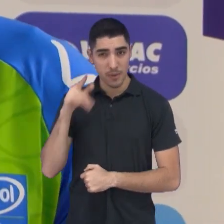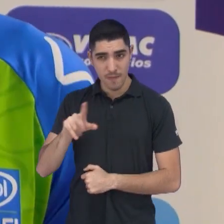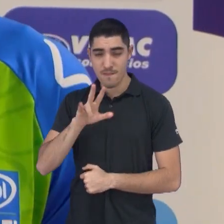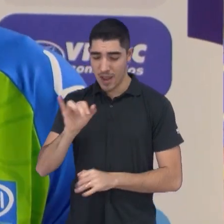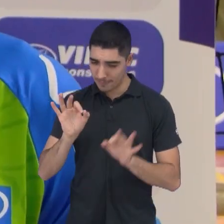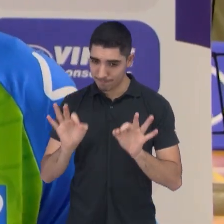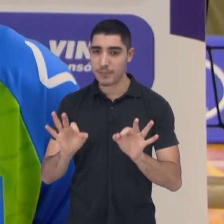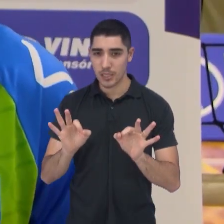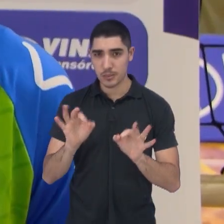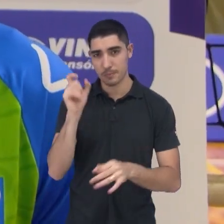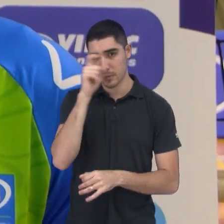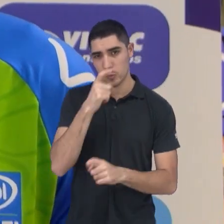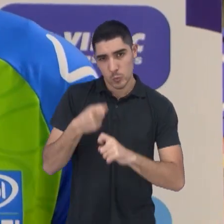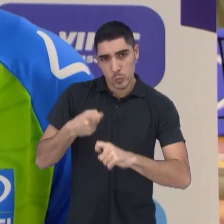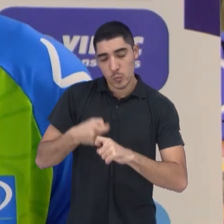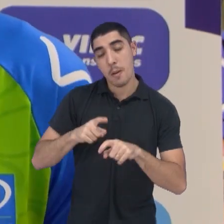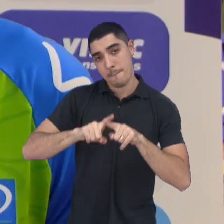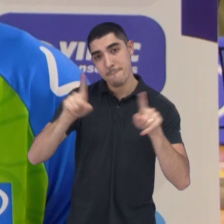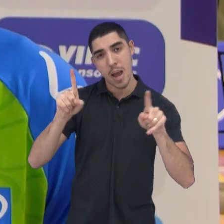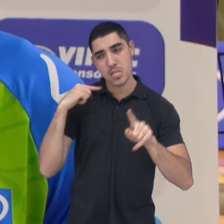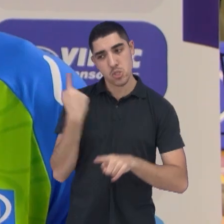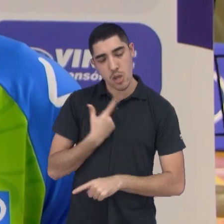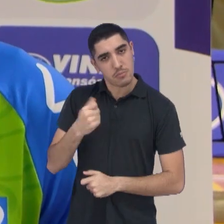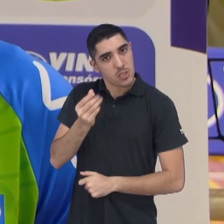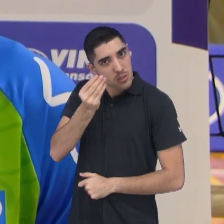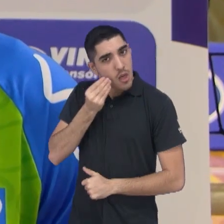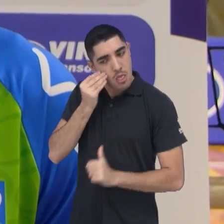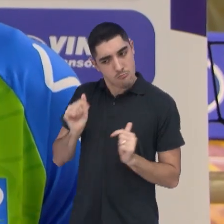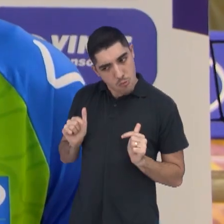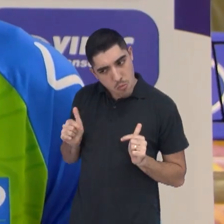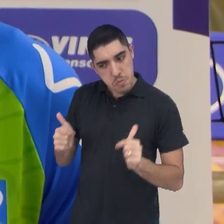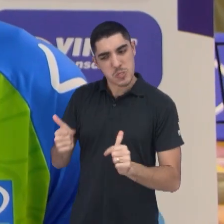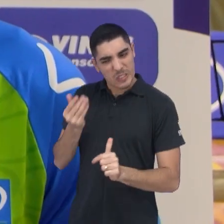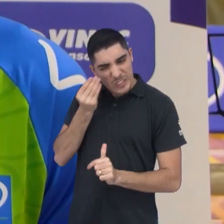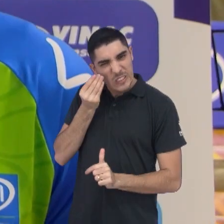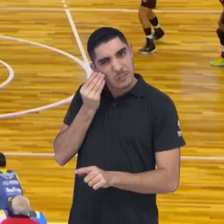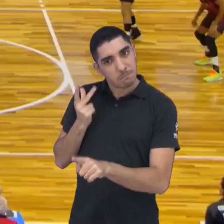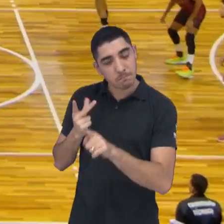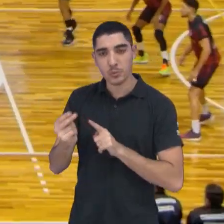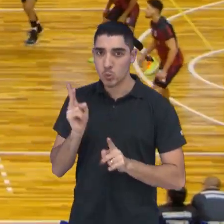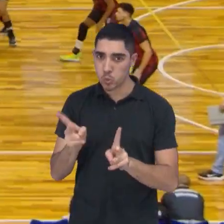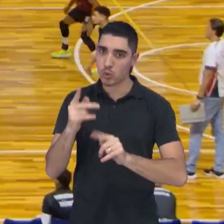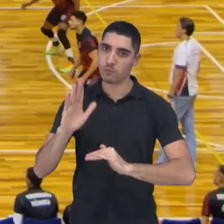difícil e vai ser bom para testar nós também e seguir evoluindo.